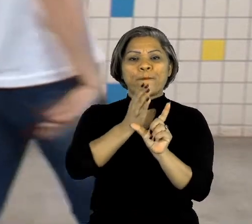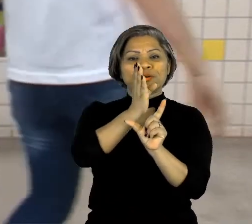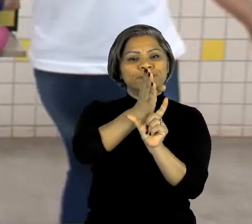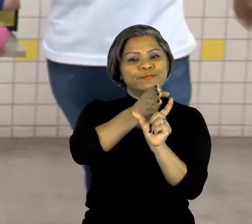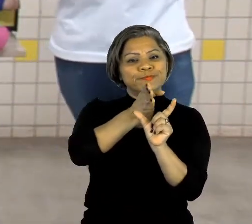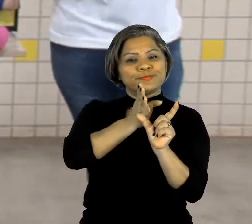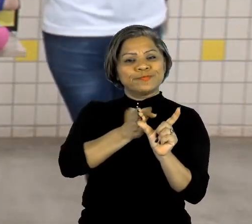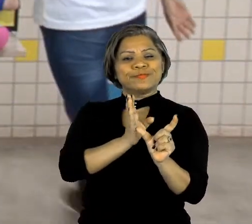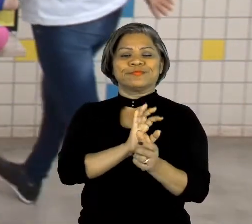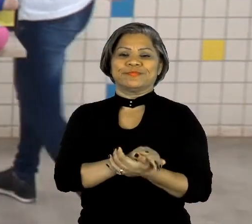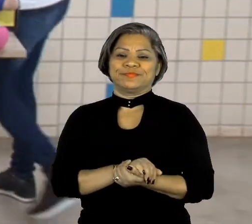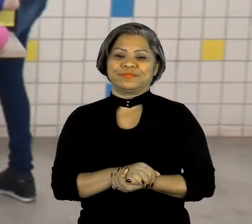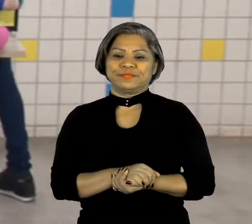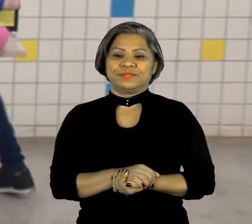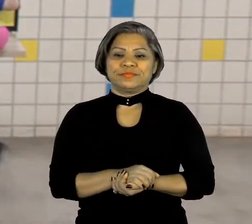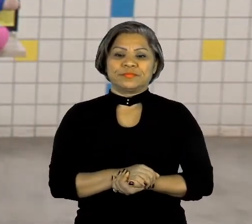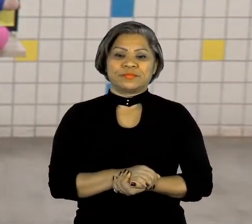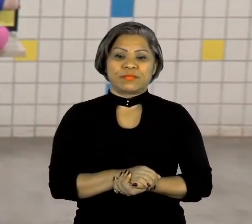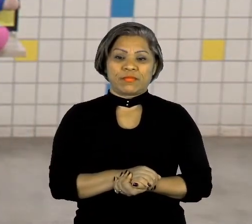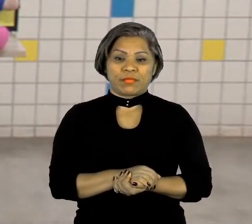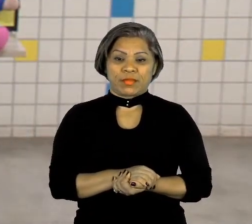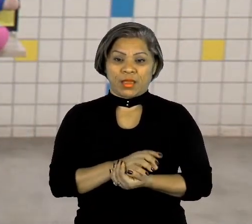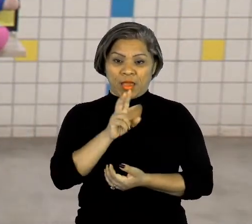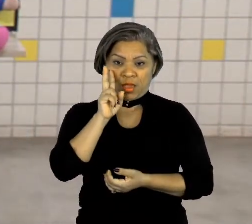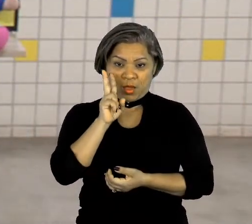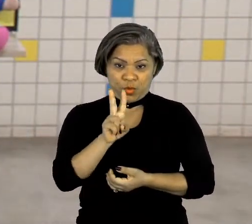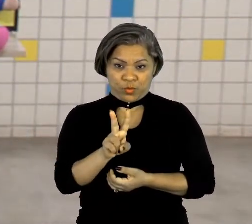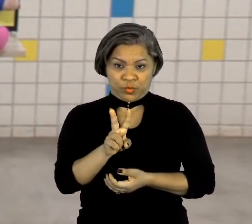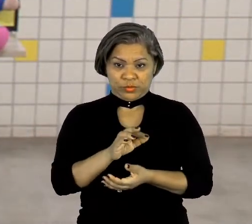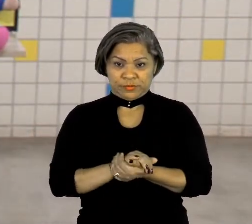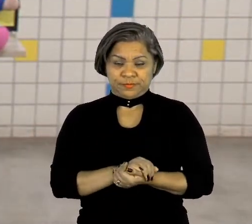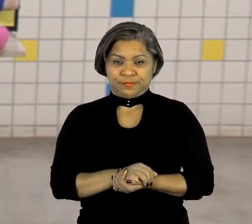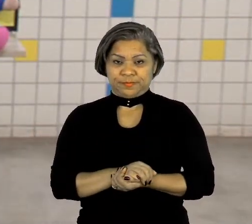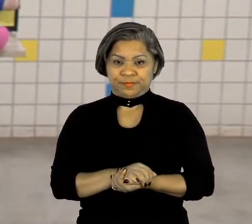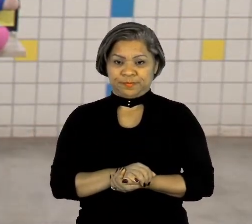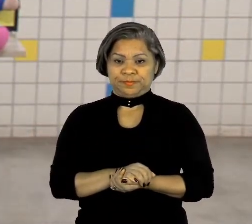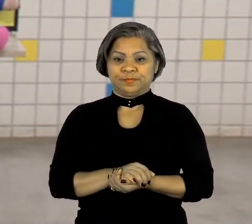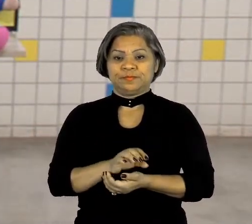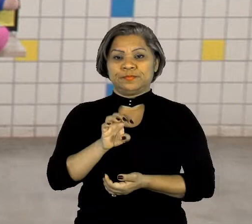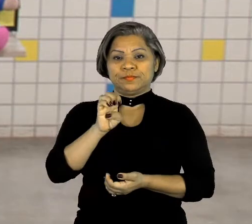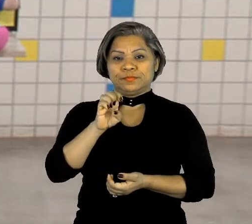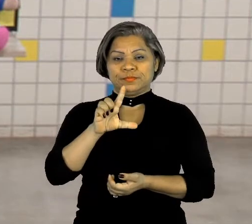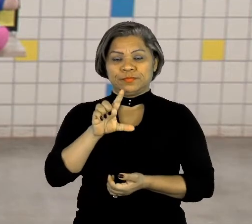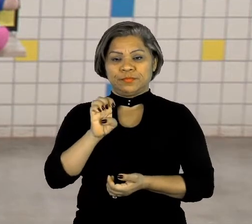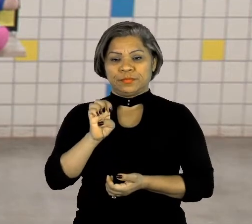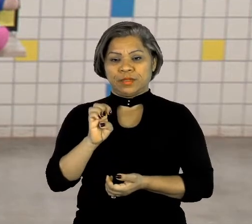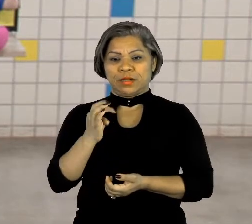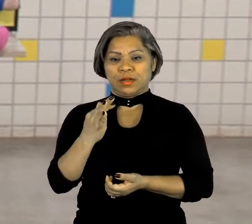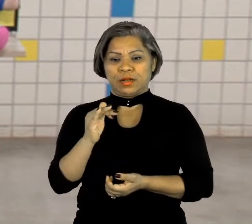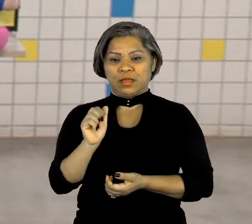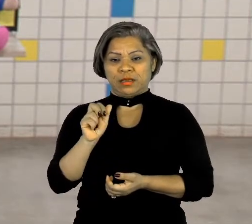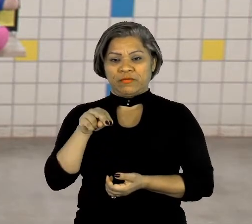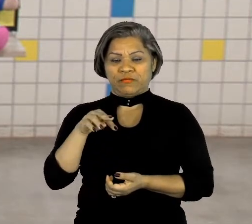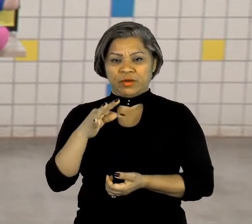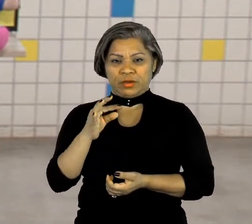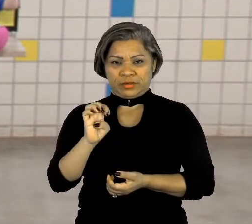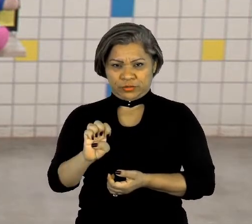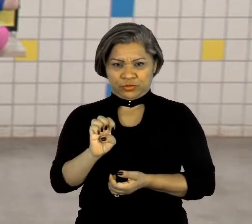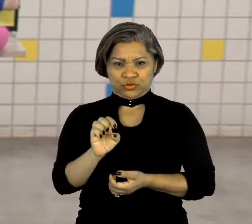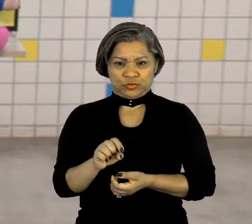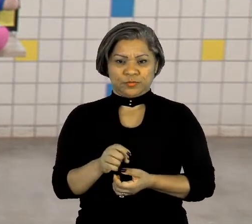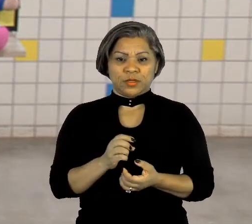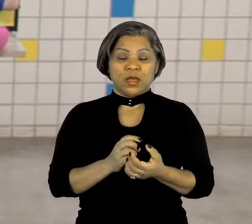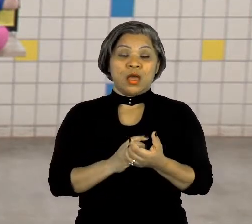então. Olha só, a palavra elefante. Nós vamos cortar, vocês vão observar,